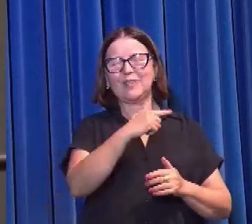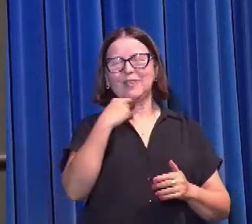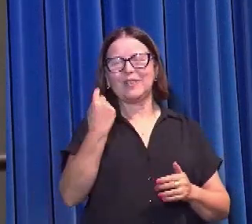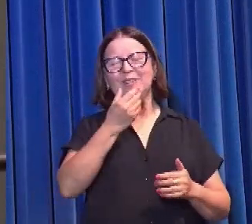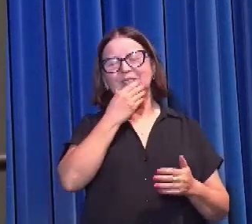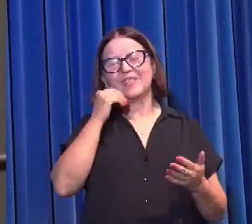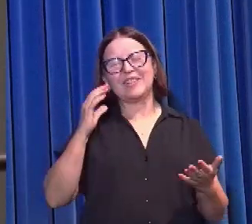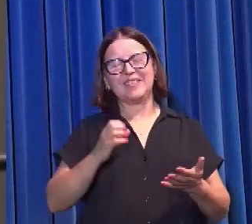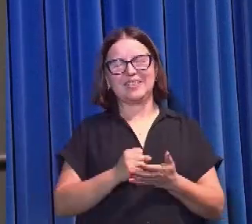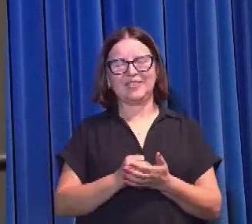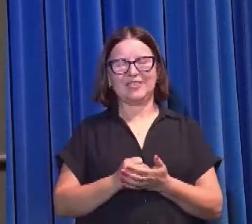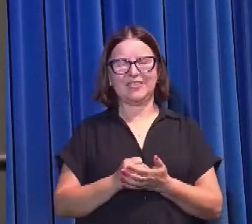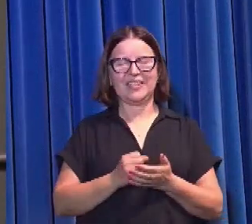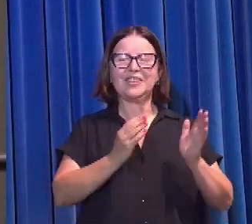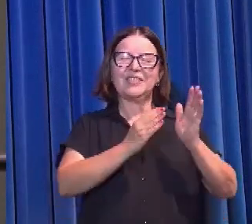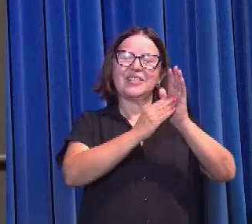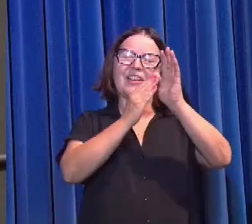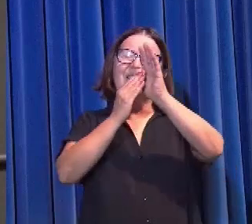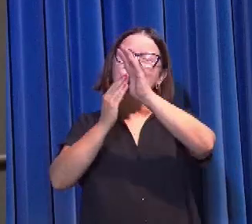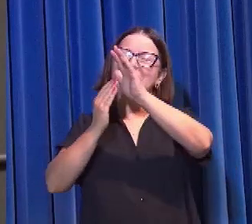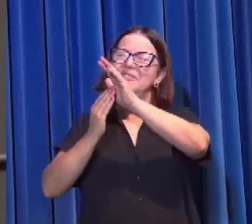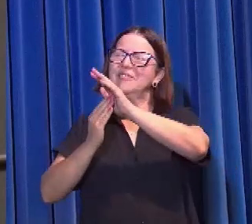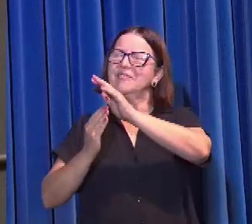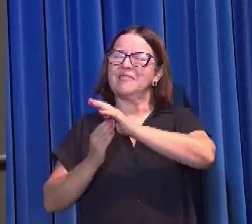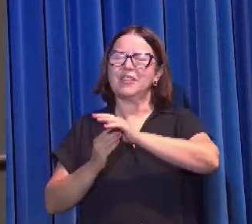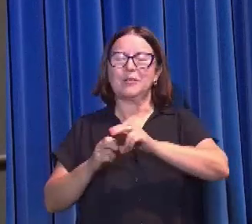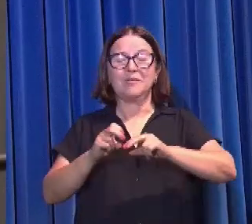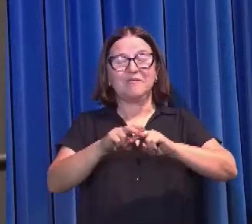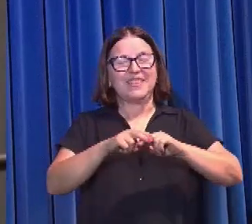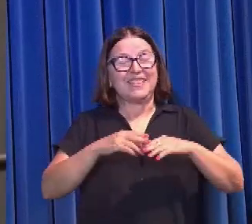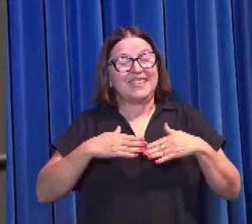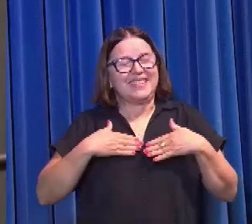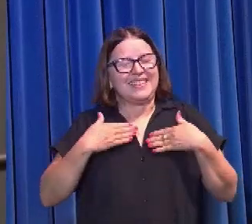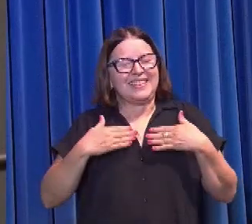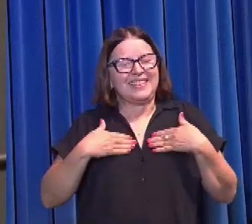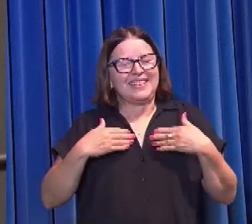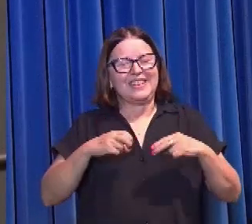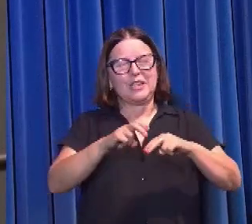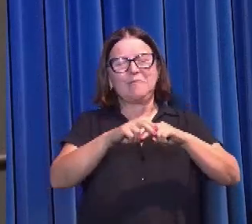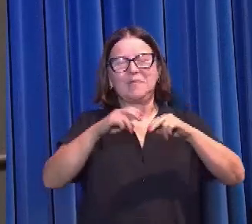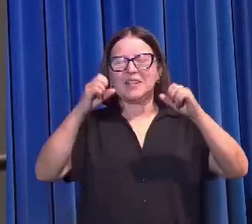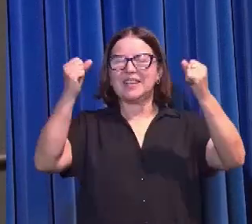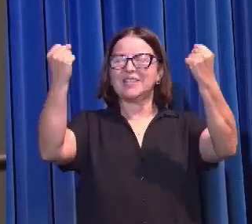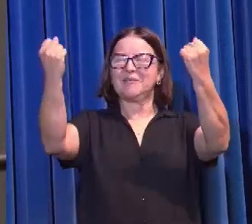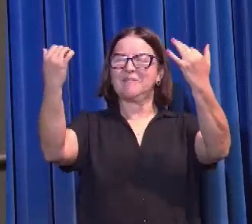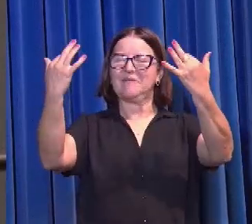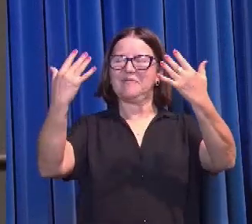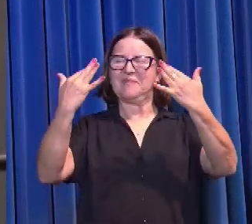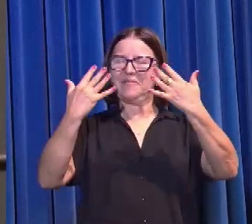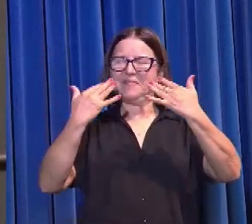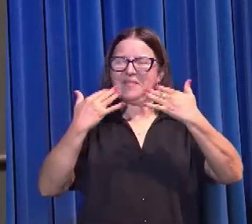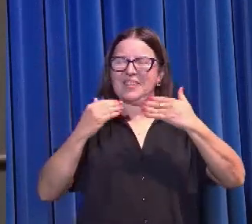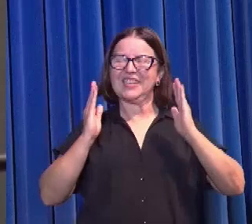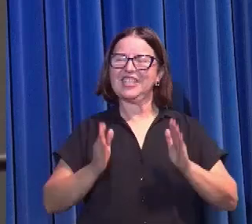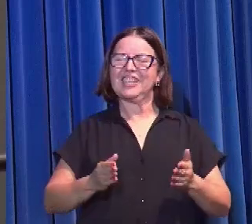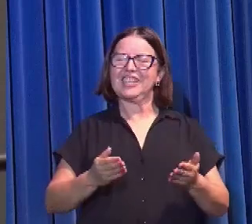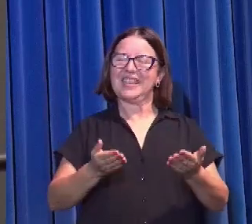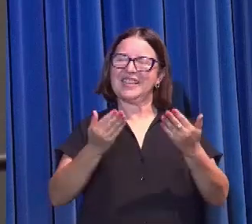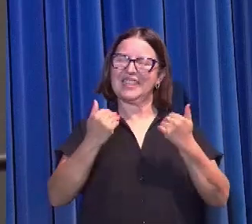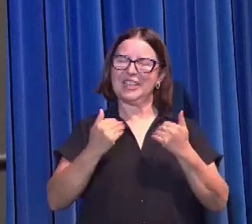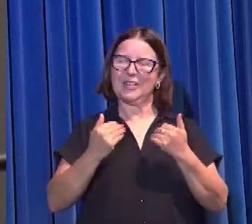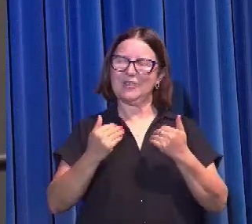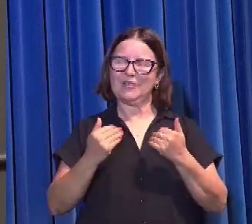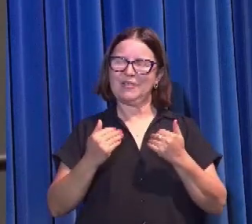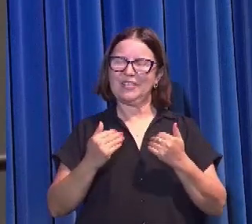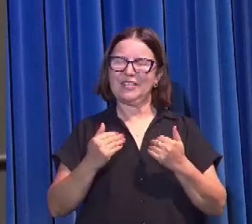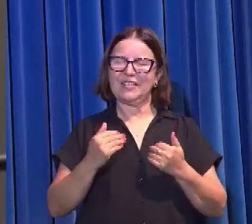Te louvamos muito, Senhor, pelo privilégio, pelas bênçãos que o Senhor nos concedeu, colocando-nos na tua